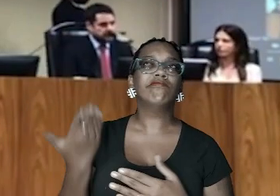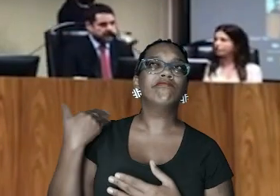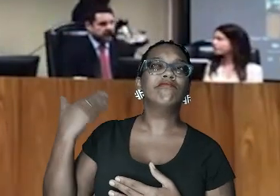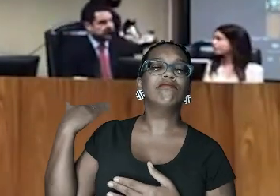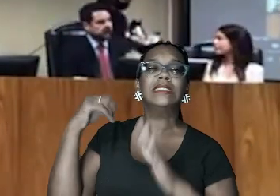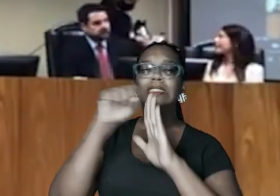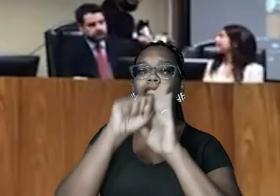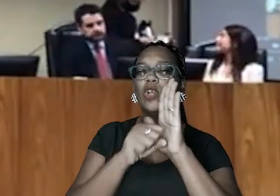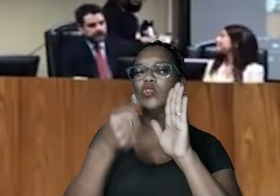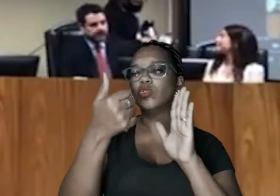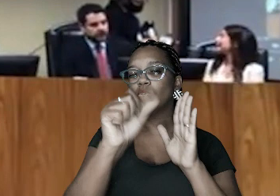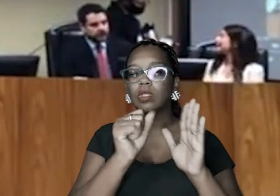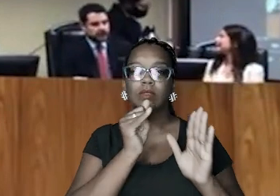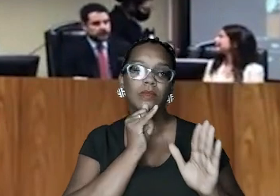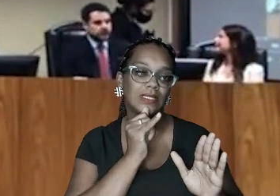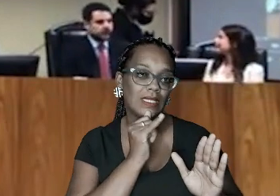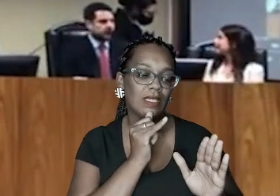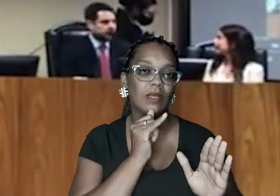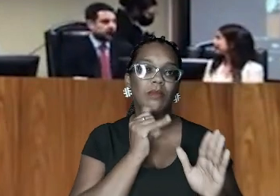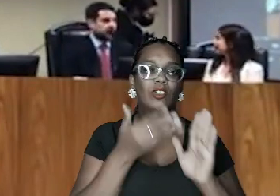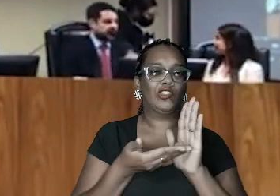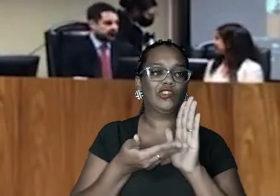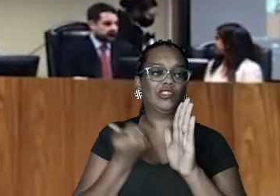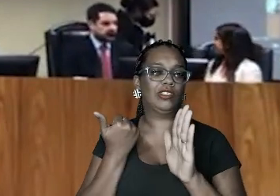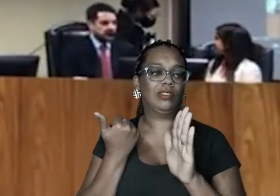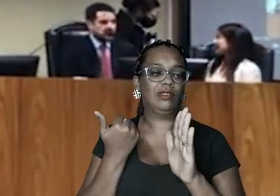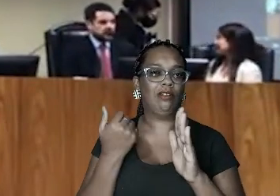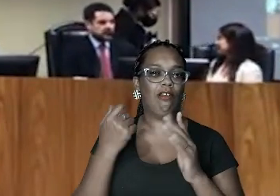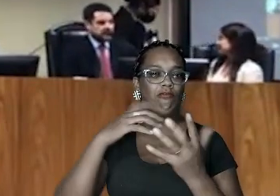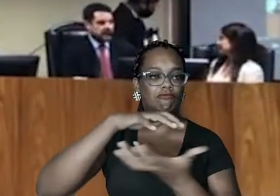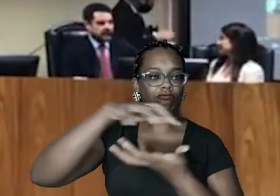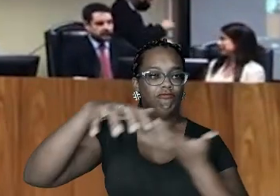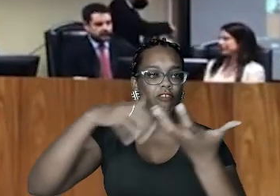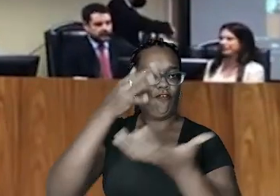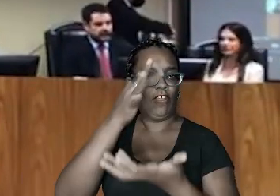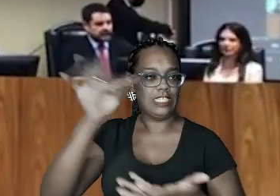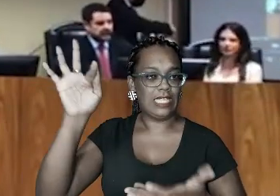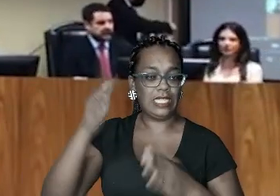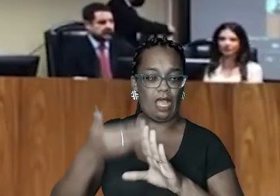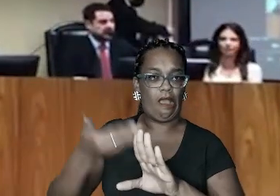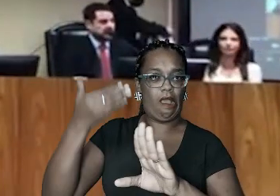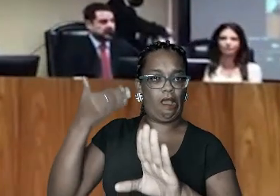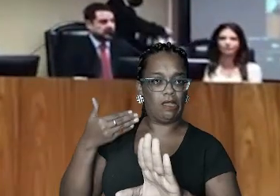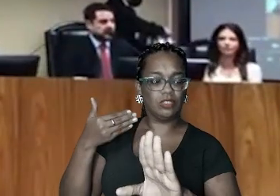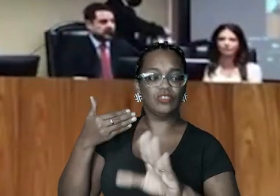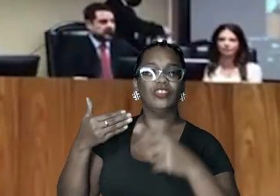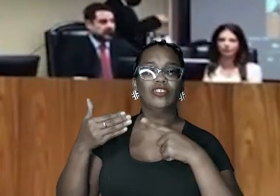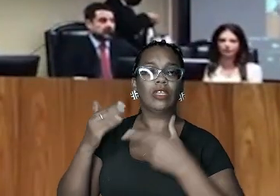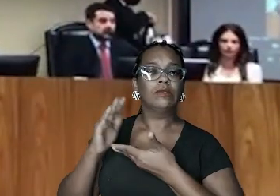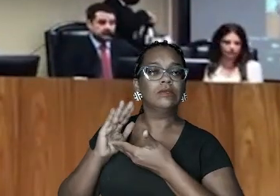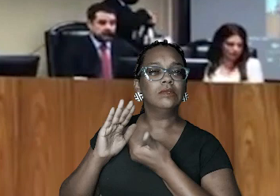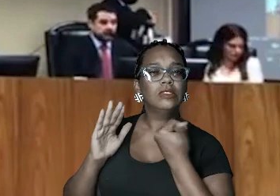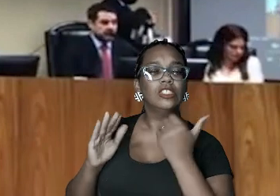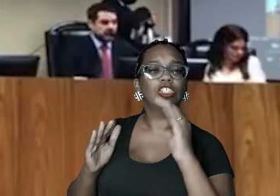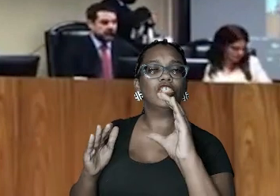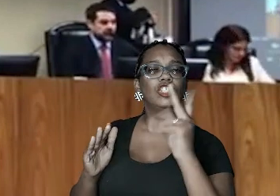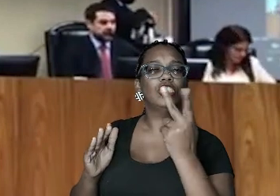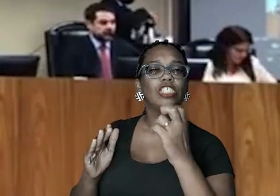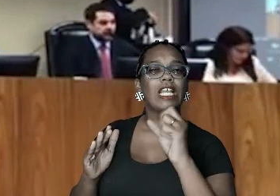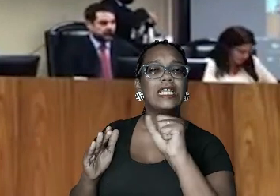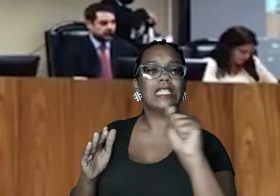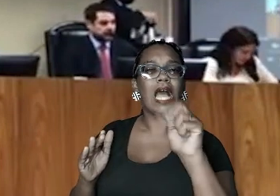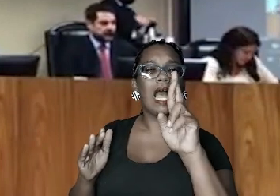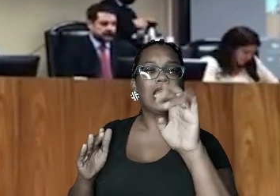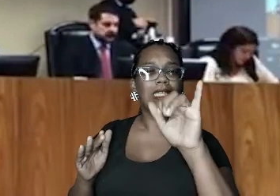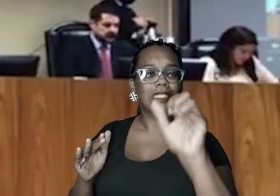aí a gente pega ali o século 18 por exemplo tira lá a Revolução Francesa né antes disso tira lá